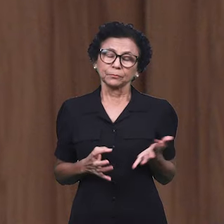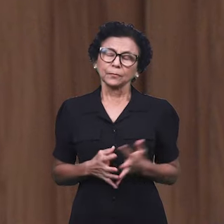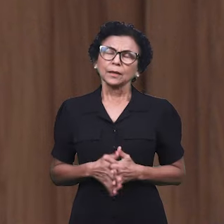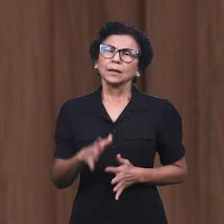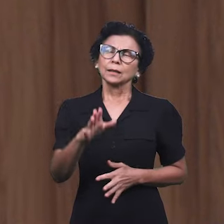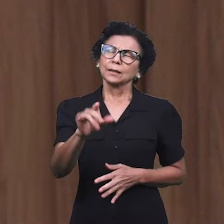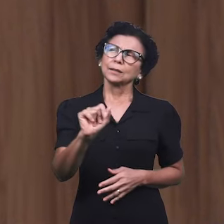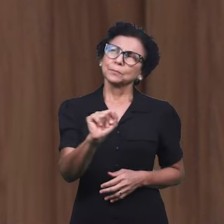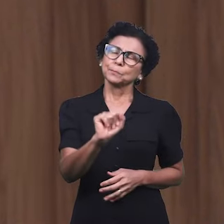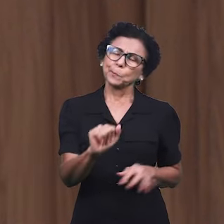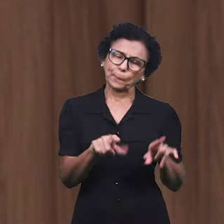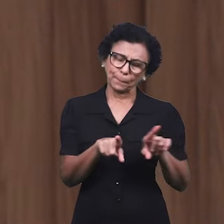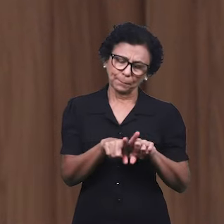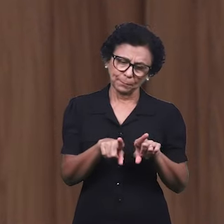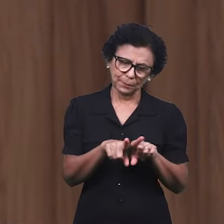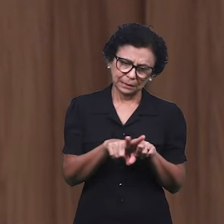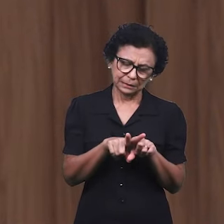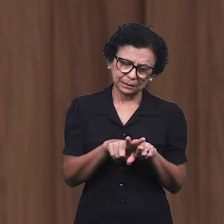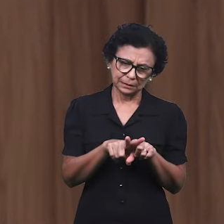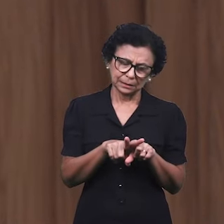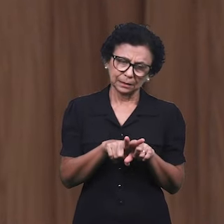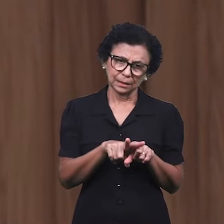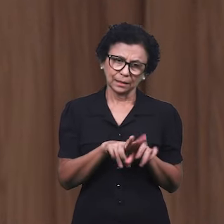Aliás, passando aqui essa